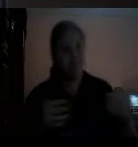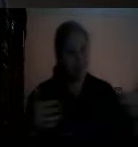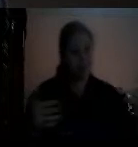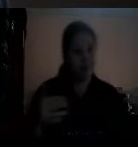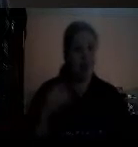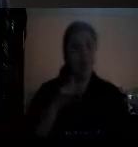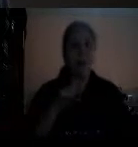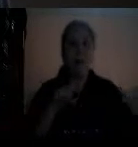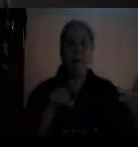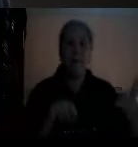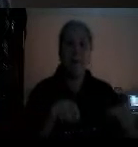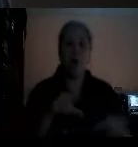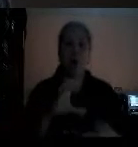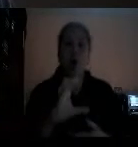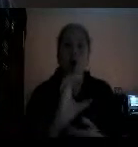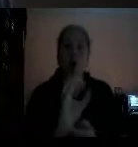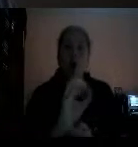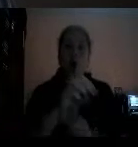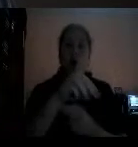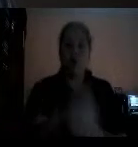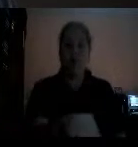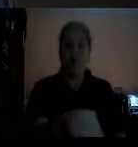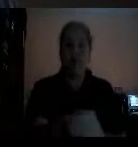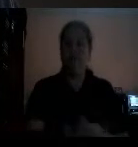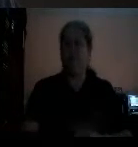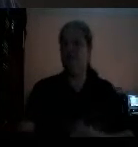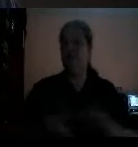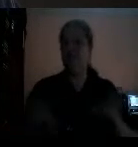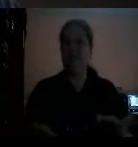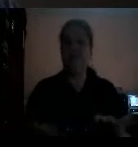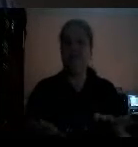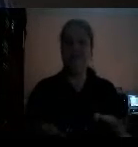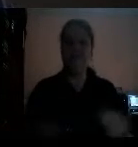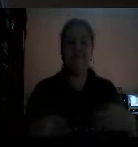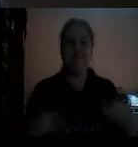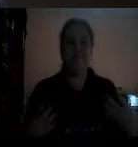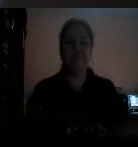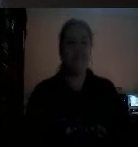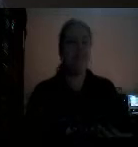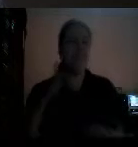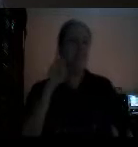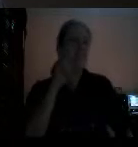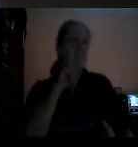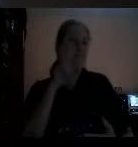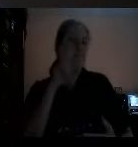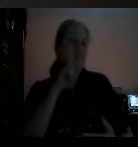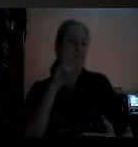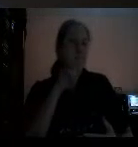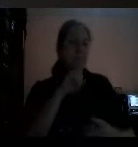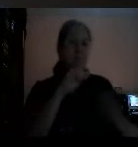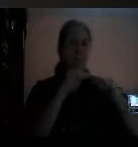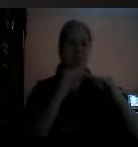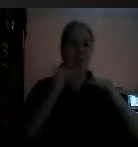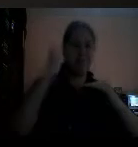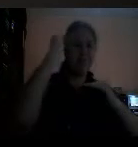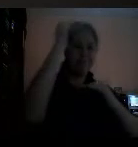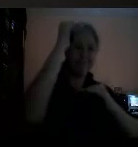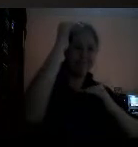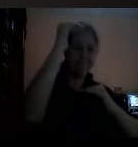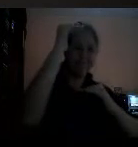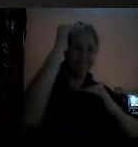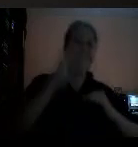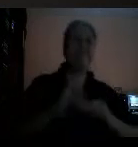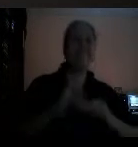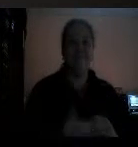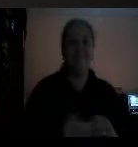estadunidense, será que estará em predomínio na indústria cinematográfica e na indústria musical. Isso é a